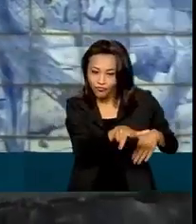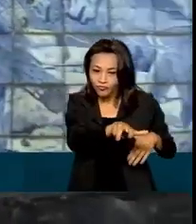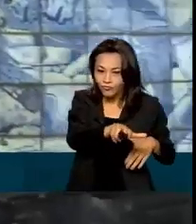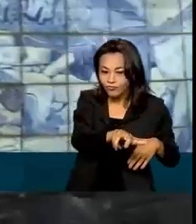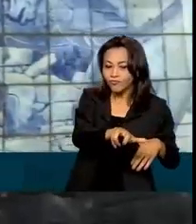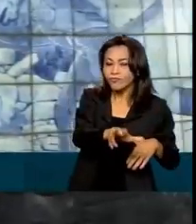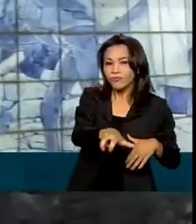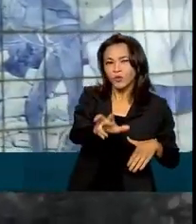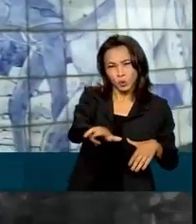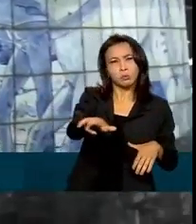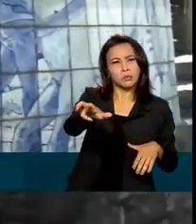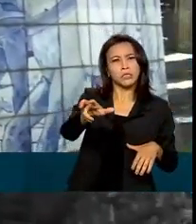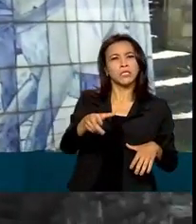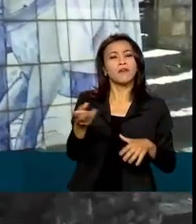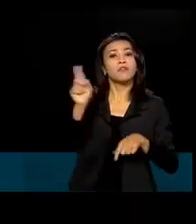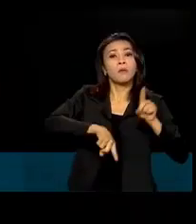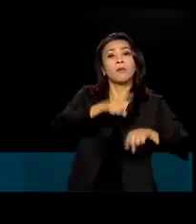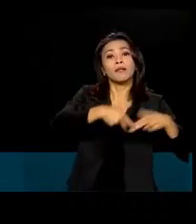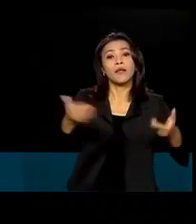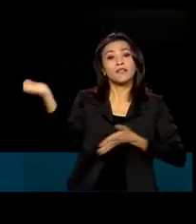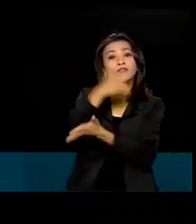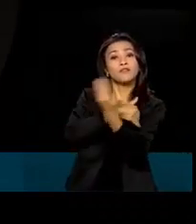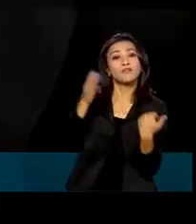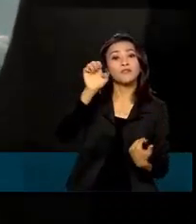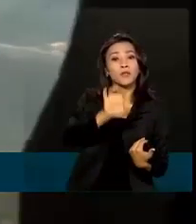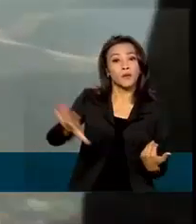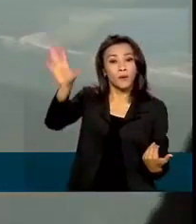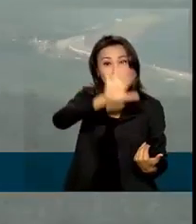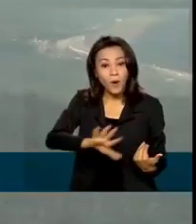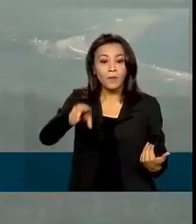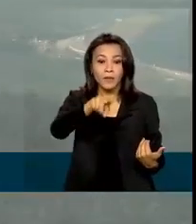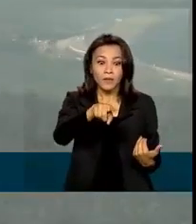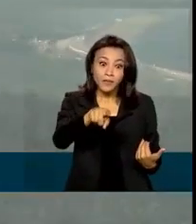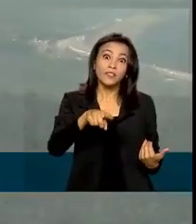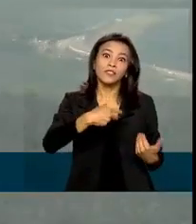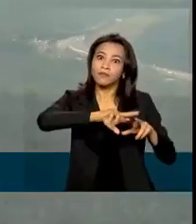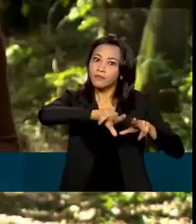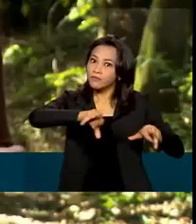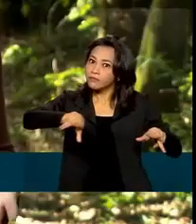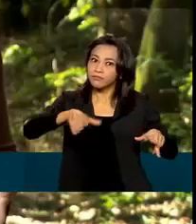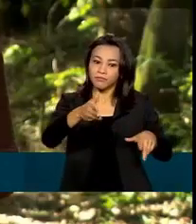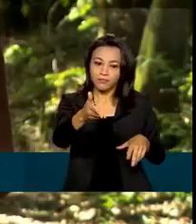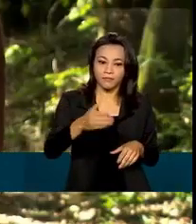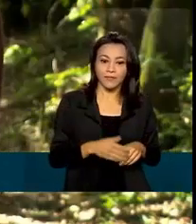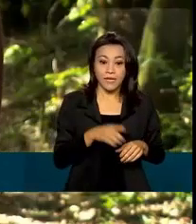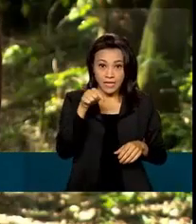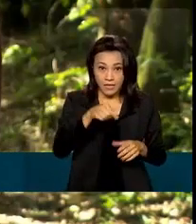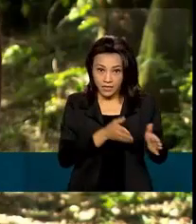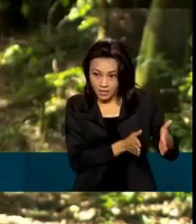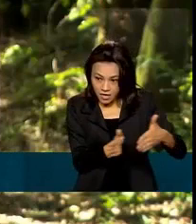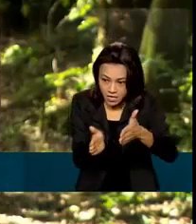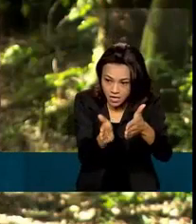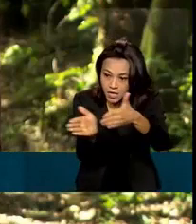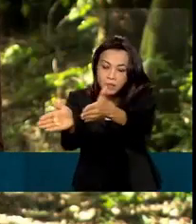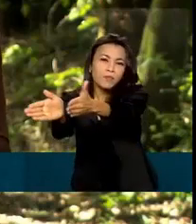animais subiam produtos importados da Europa e desciam carregados de itens agrícolas pensa caminho entre o